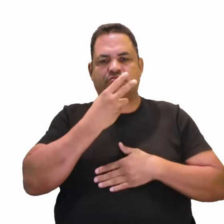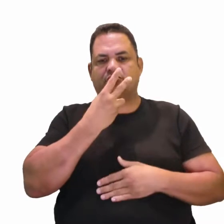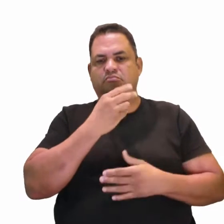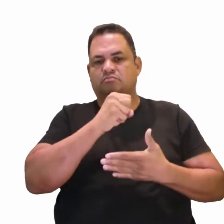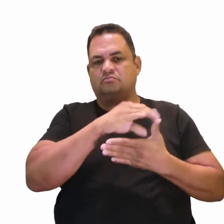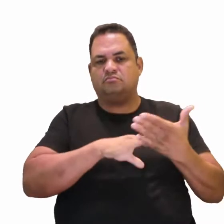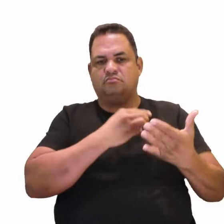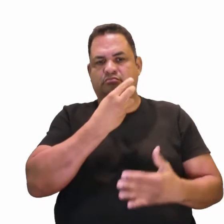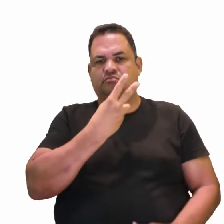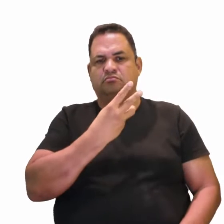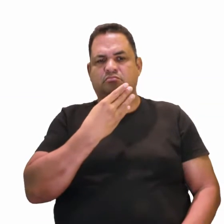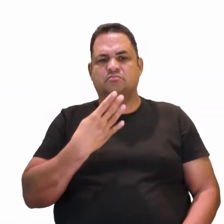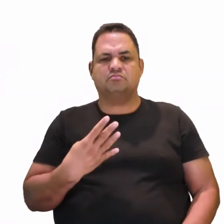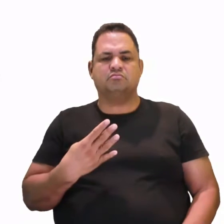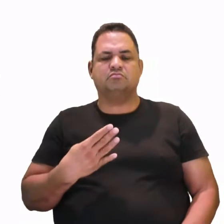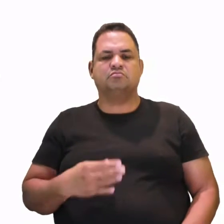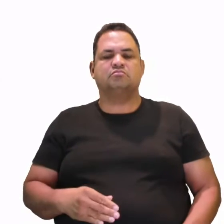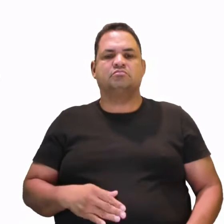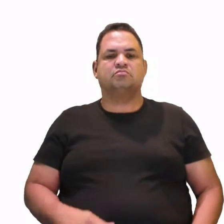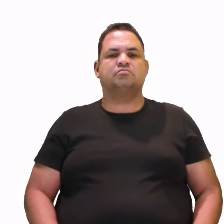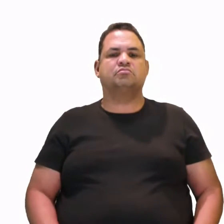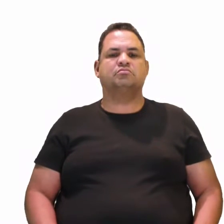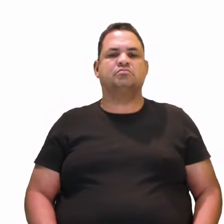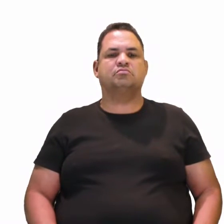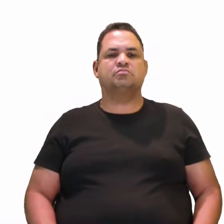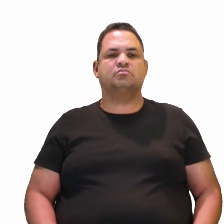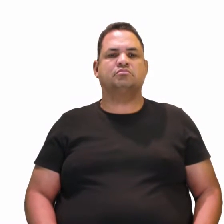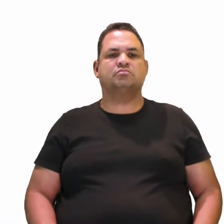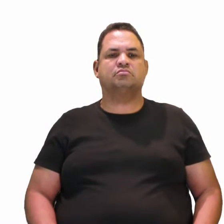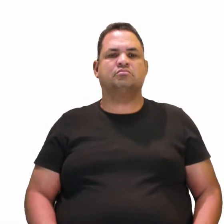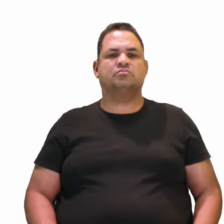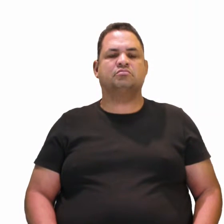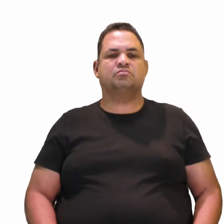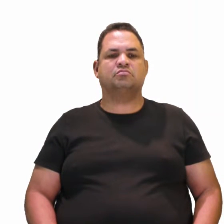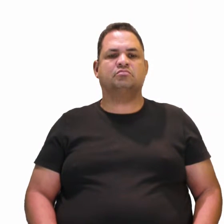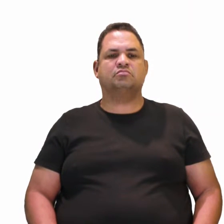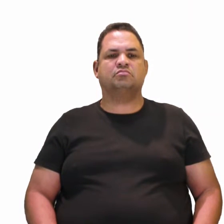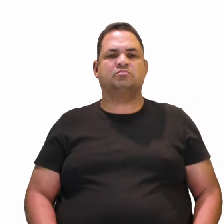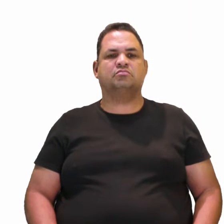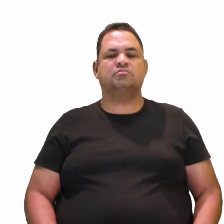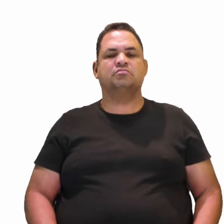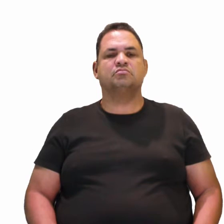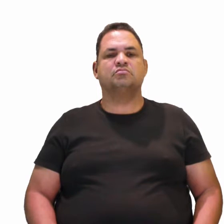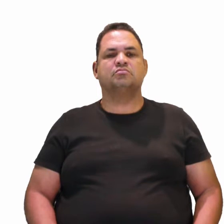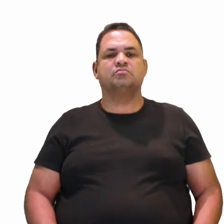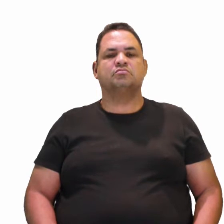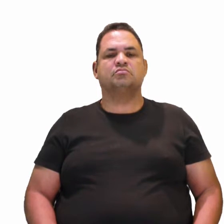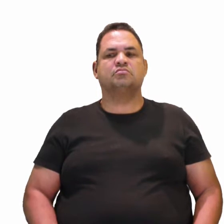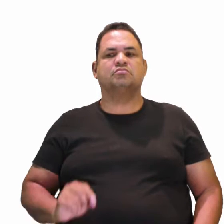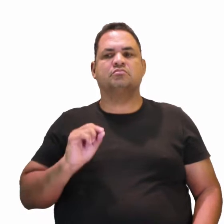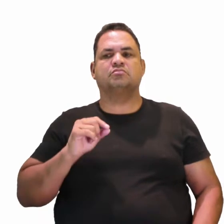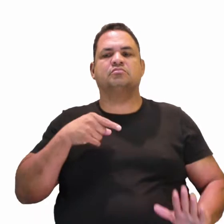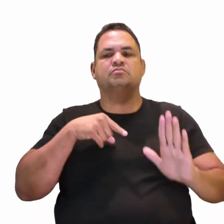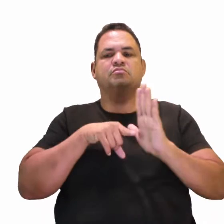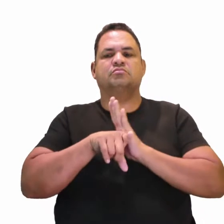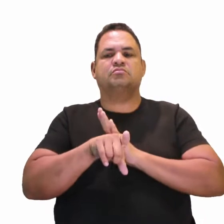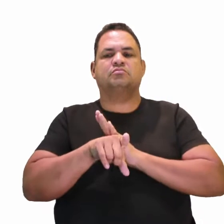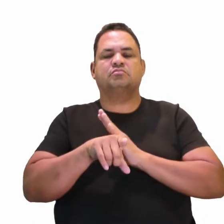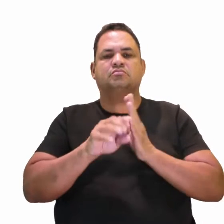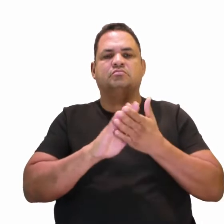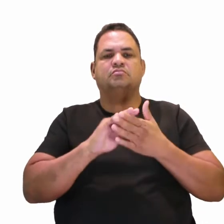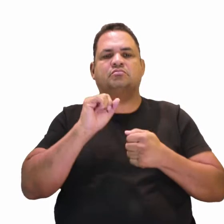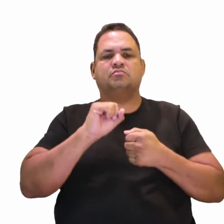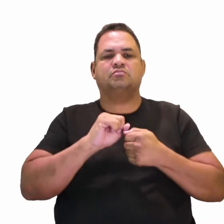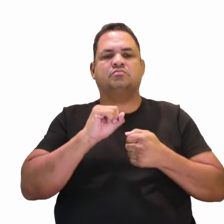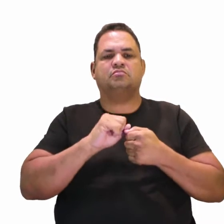pouquinho grande, só um pouquinho, bem pequenininho. Vamos logo lá para as questões. O que ele está querendo que a gente